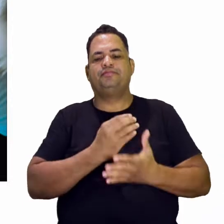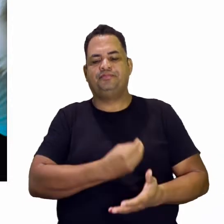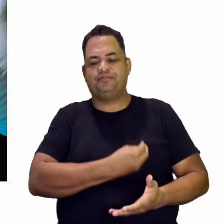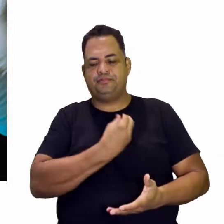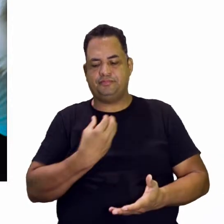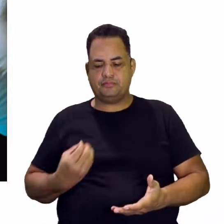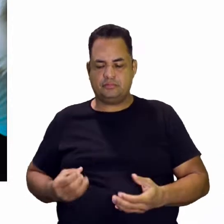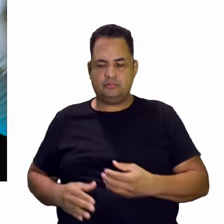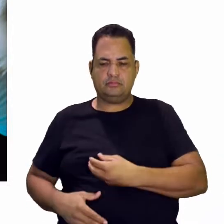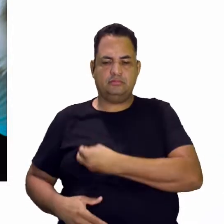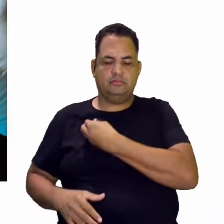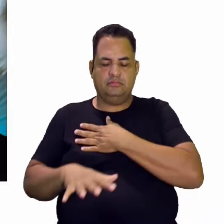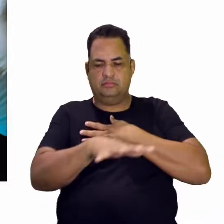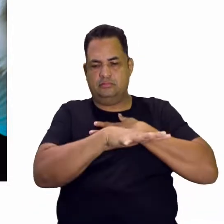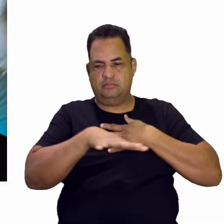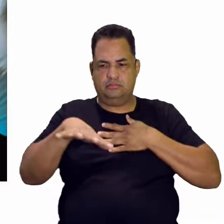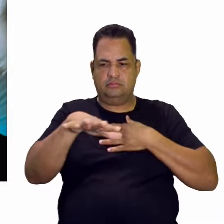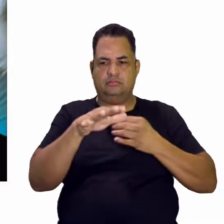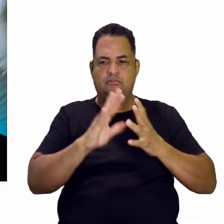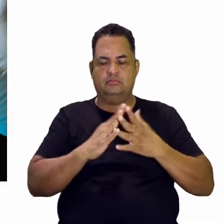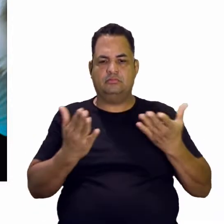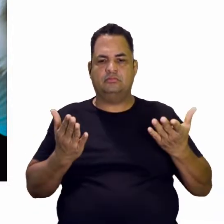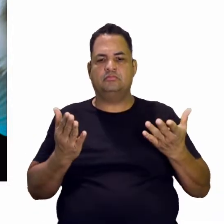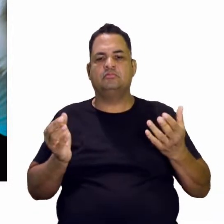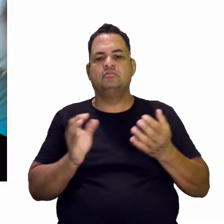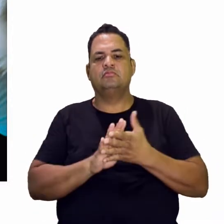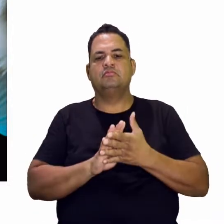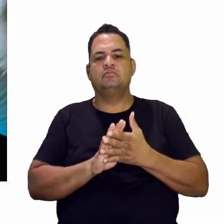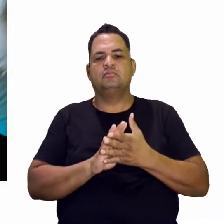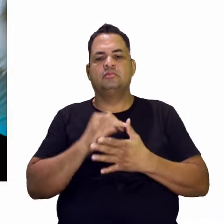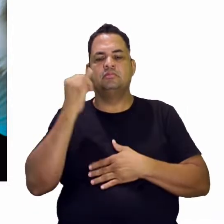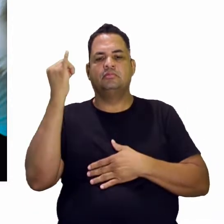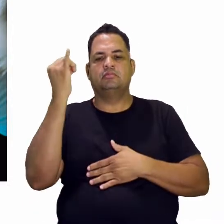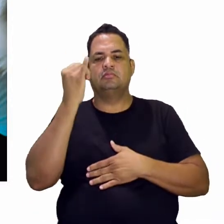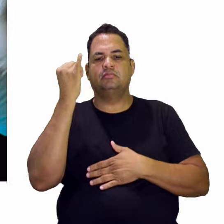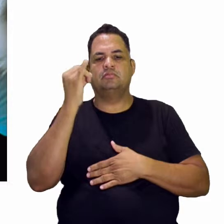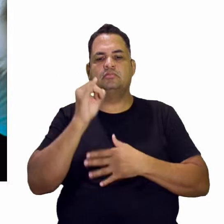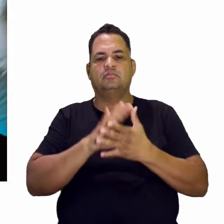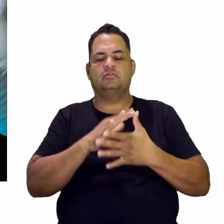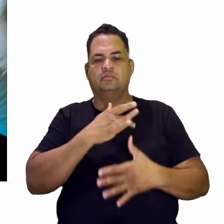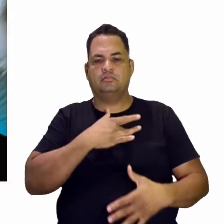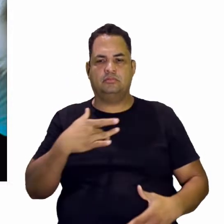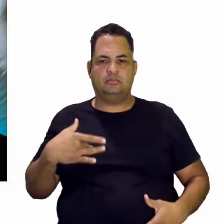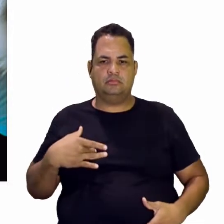Terra, elas são de grande importância, tanto para a saúde